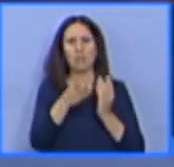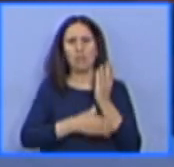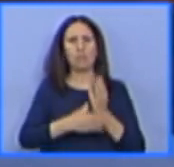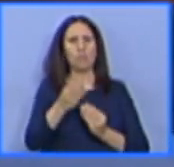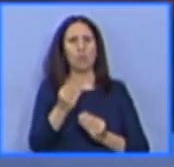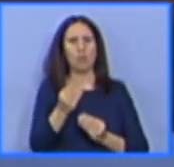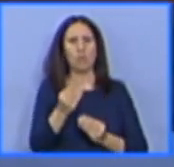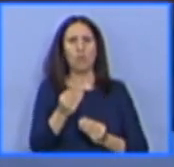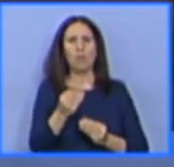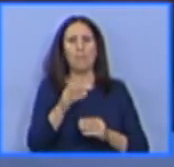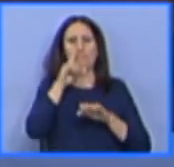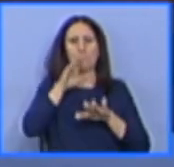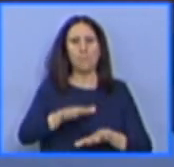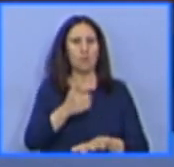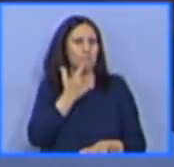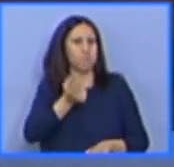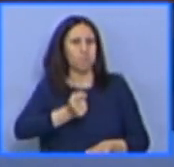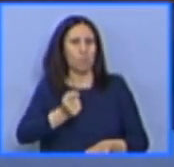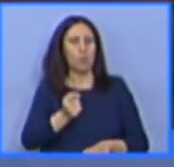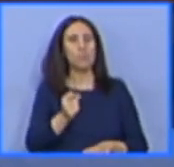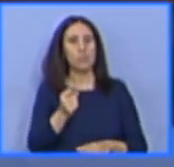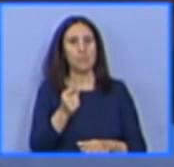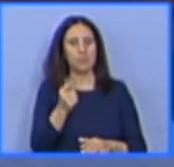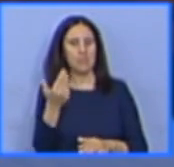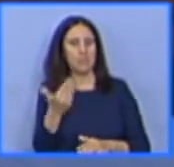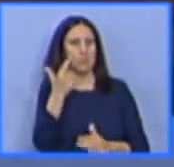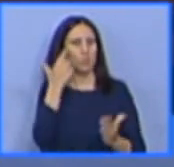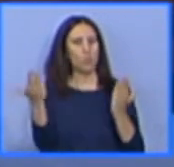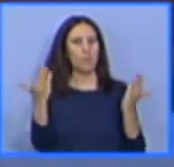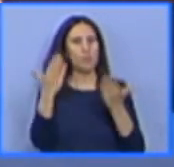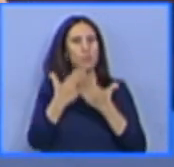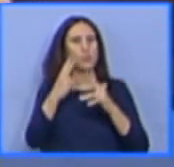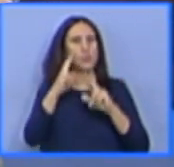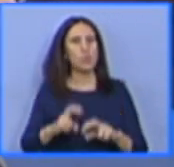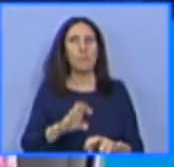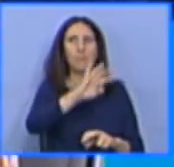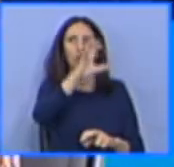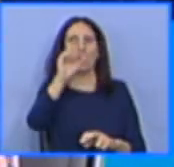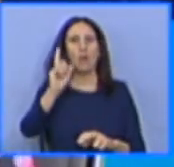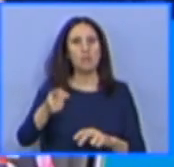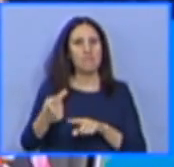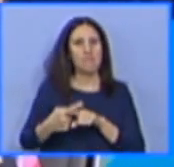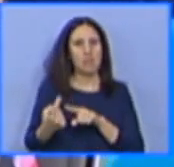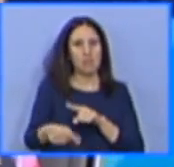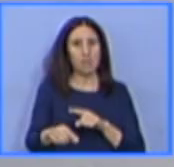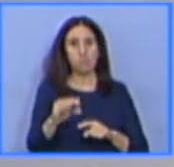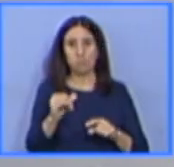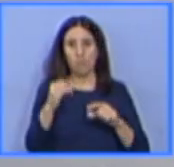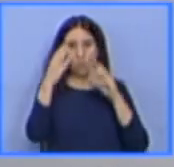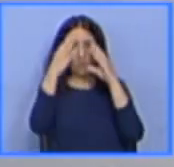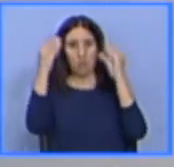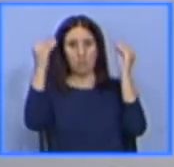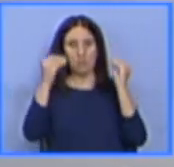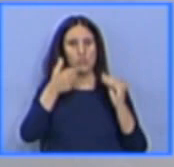ficar parados, porque também eles estudam direito comparado e interessam-se pelo que se passa nos outros países. E, portanto, a experiência da Holanda, em